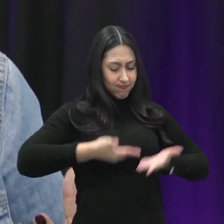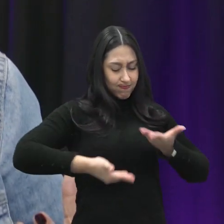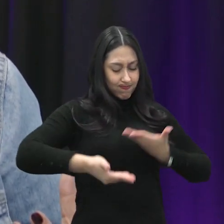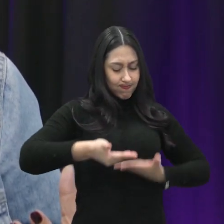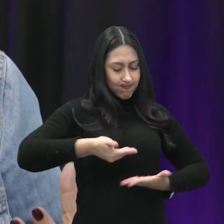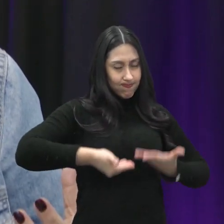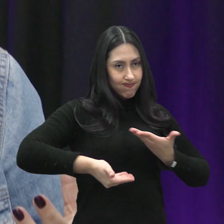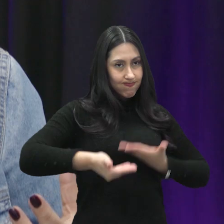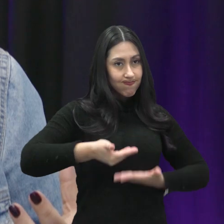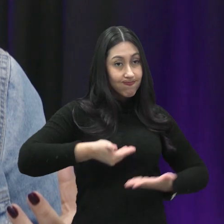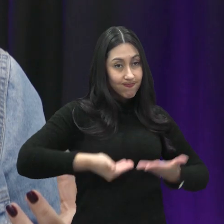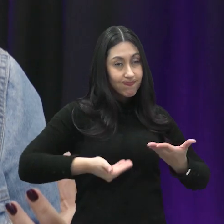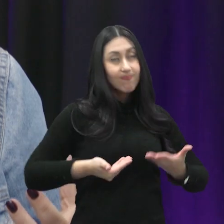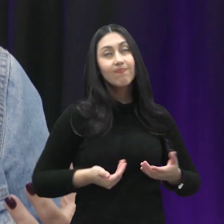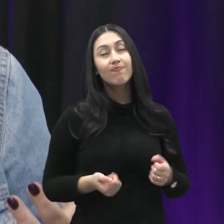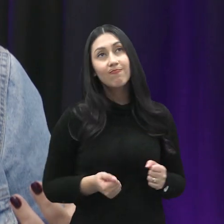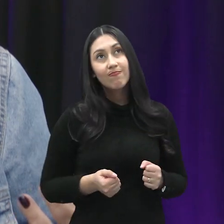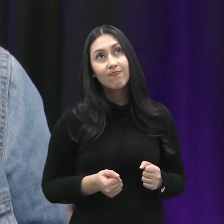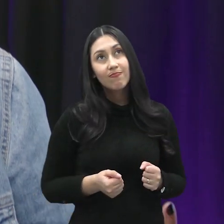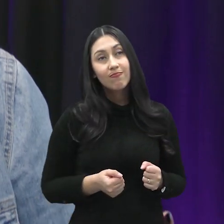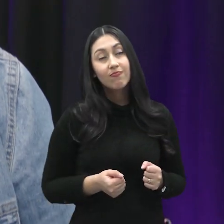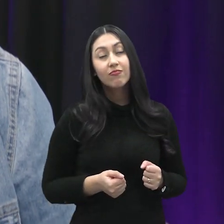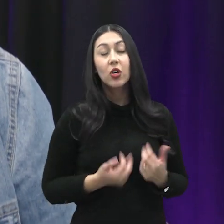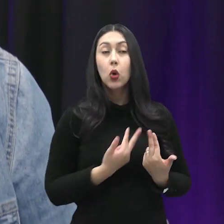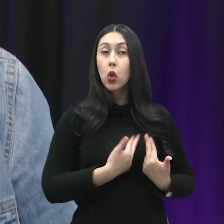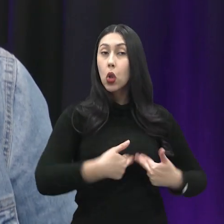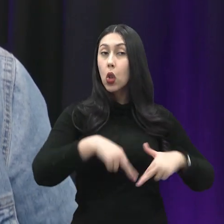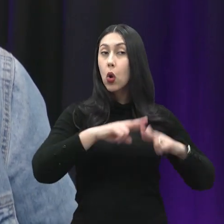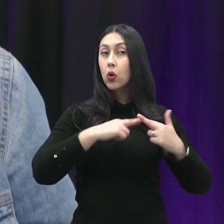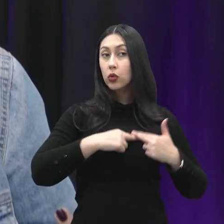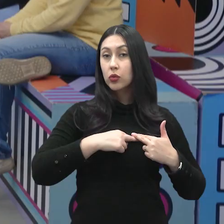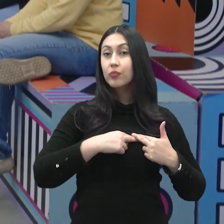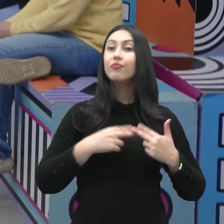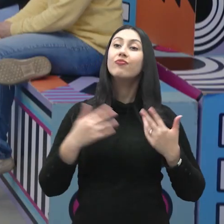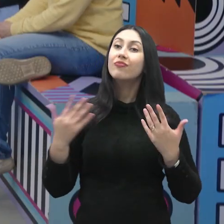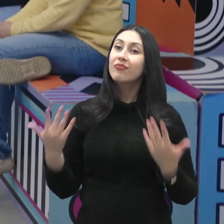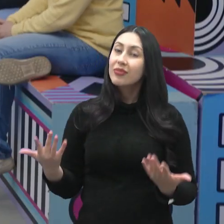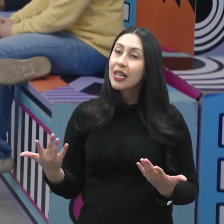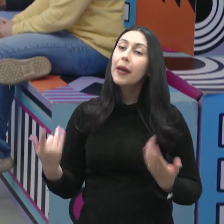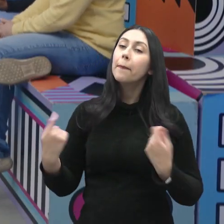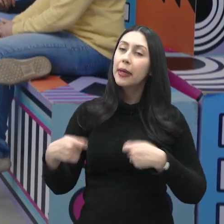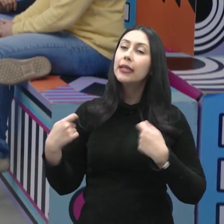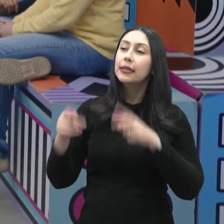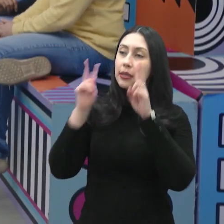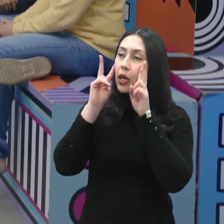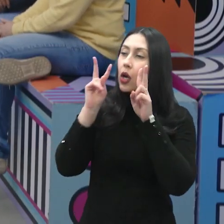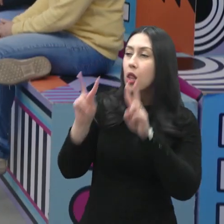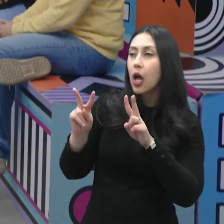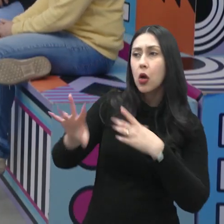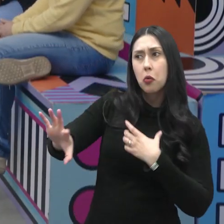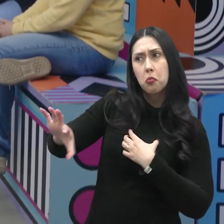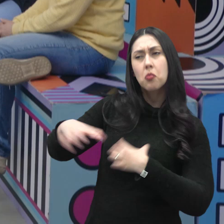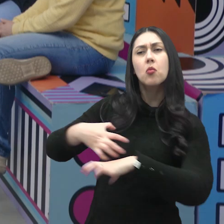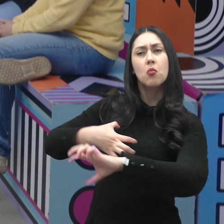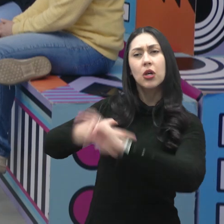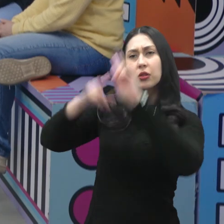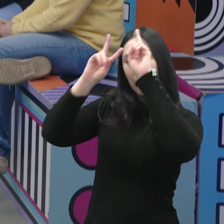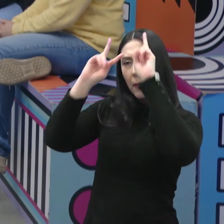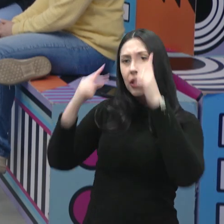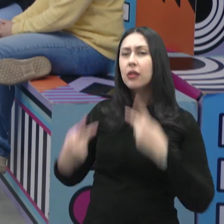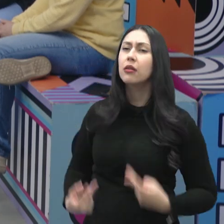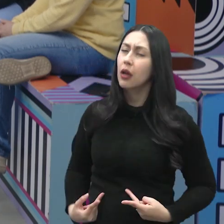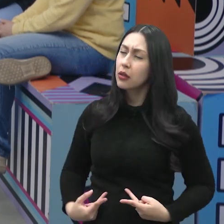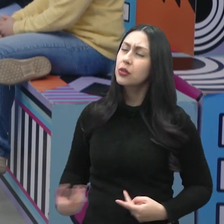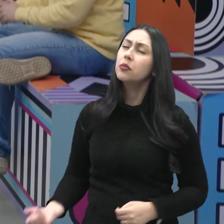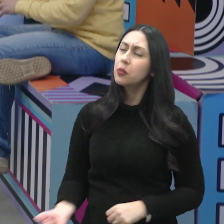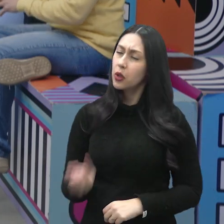Com certeza. Né? Um luto. É humanizar, né, essa pessoa. Isso é importante. Isso é importante. E eu